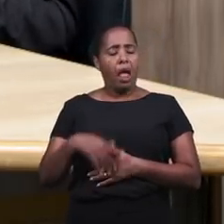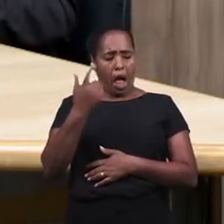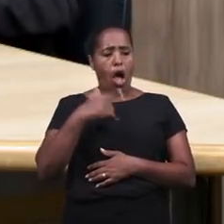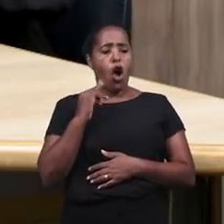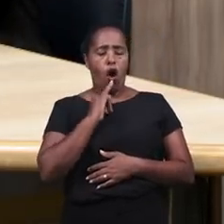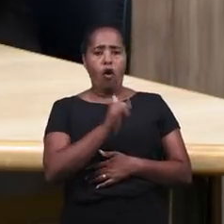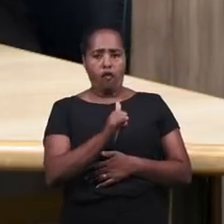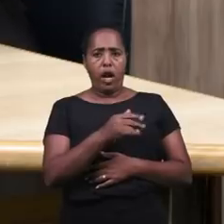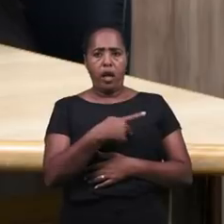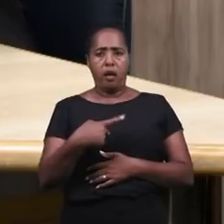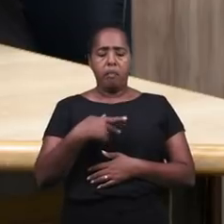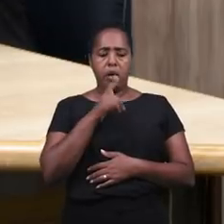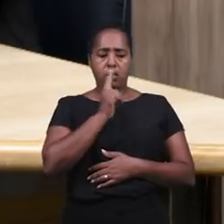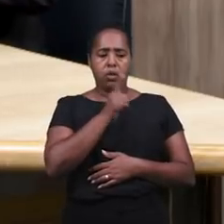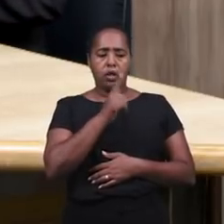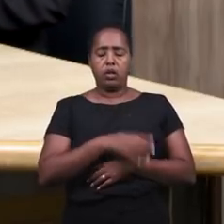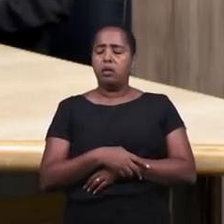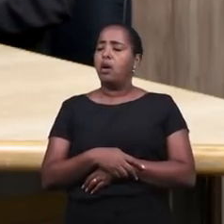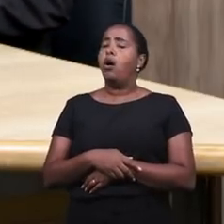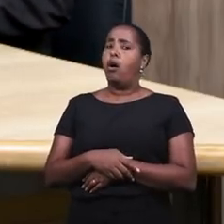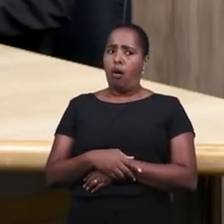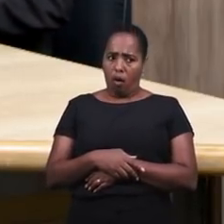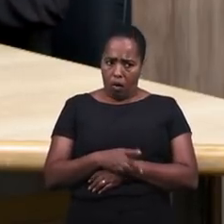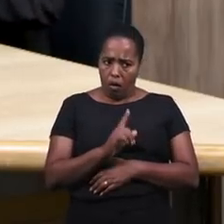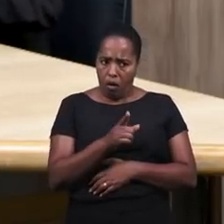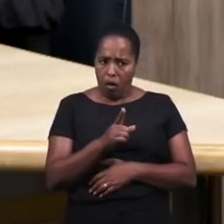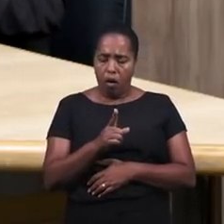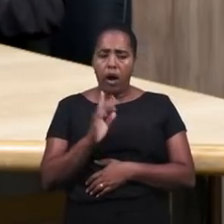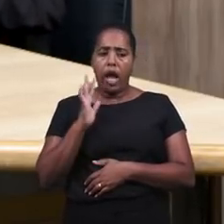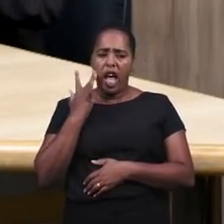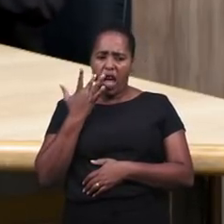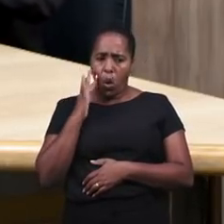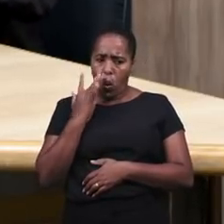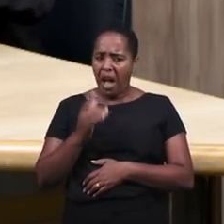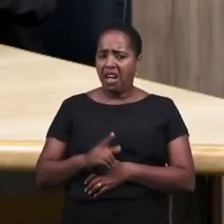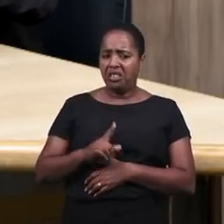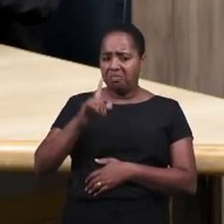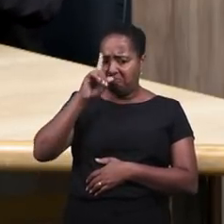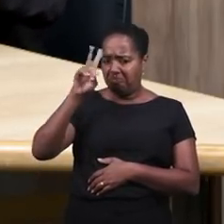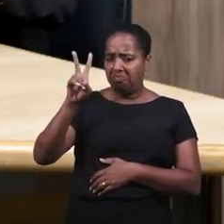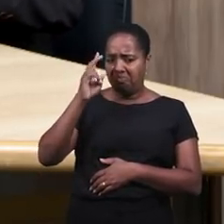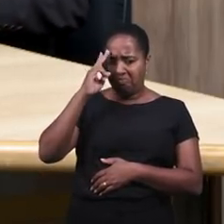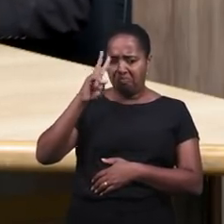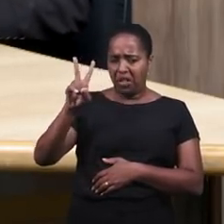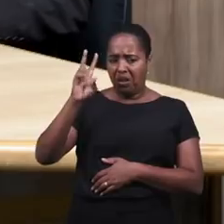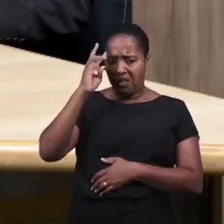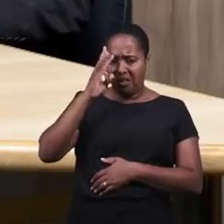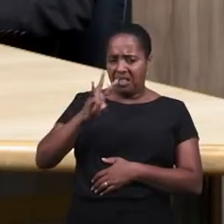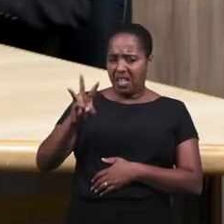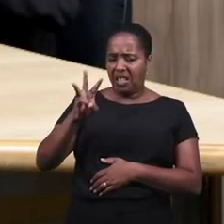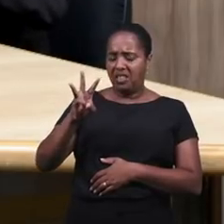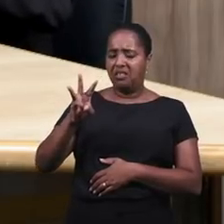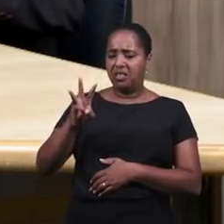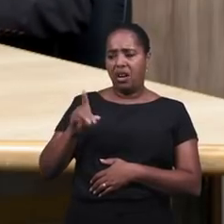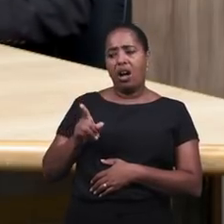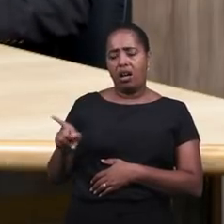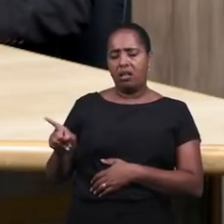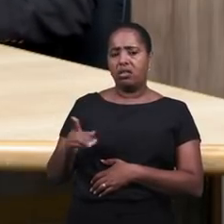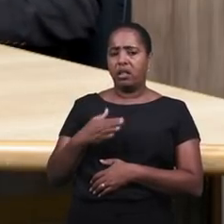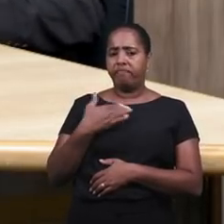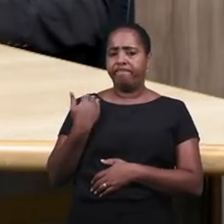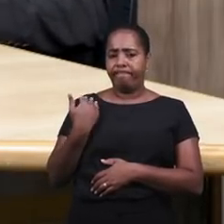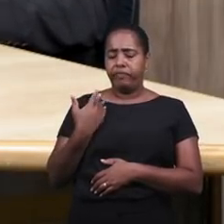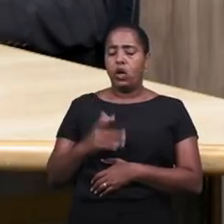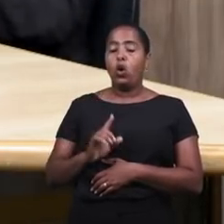para Gedeuti, olha, eu acho que não passa de 2, 3 dias, eu acho. Acho que uma